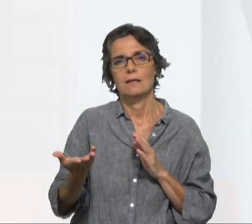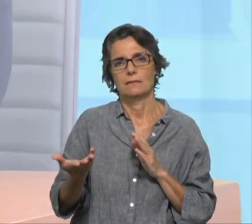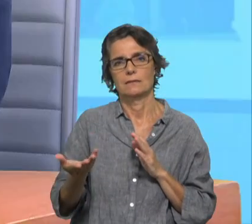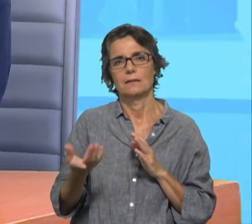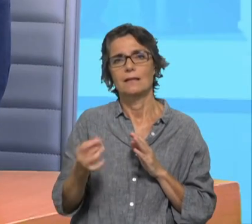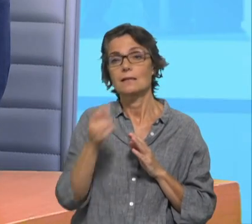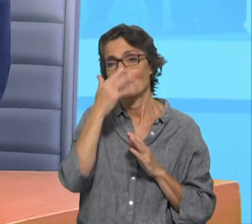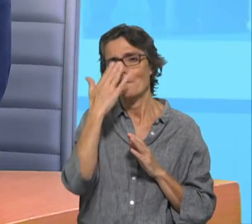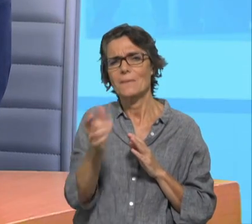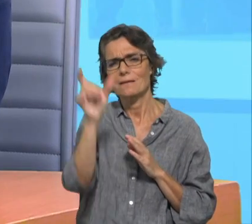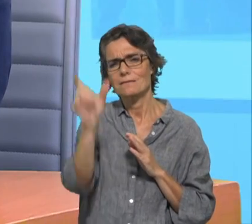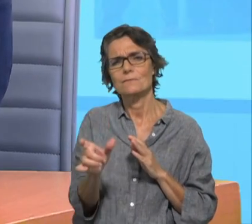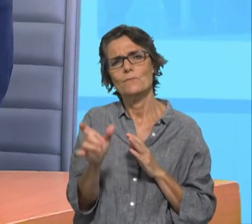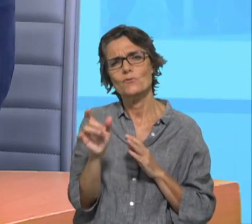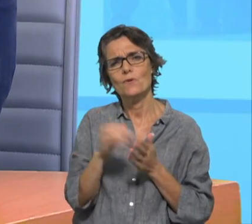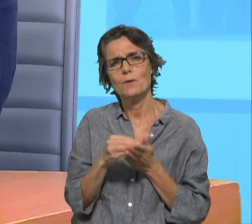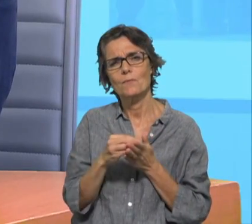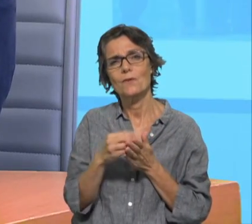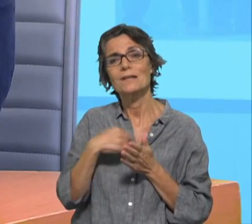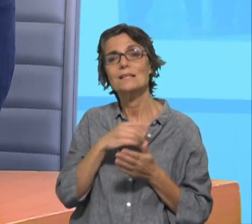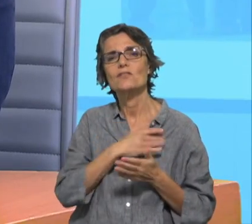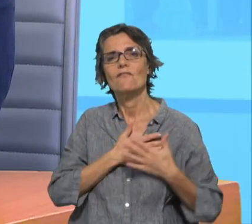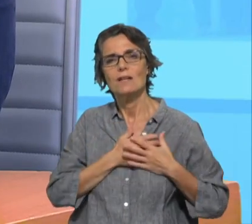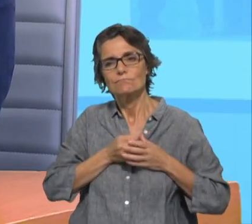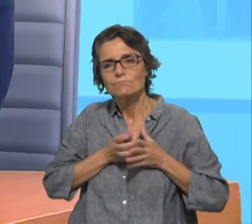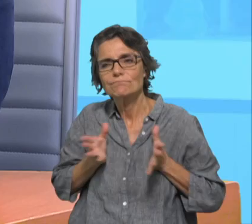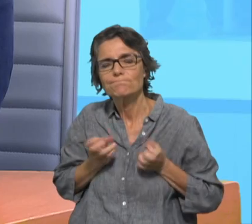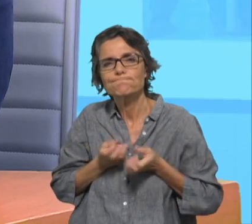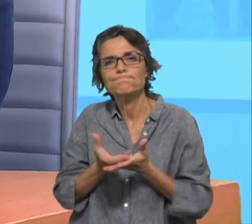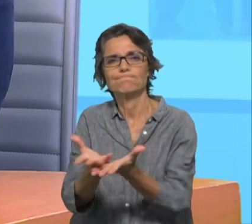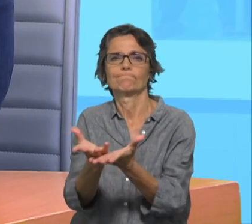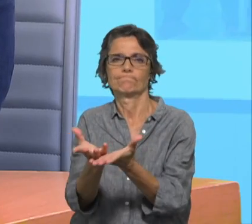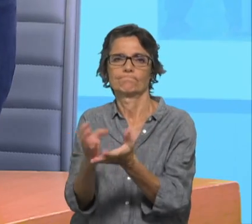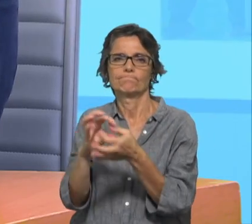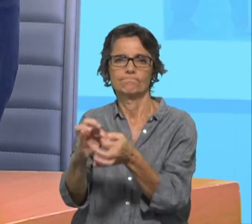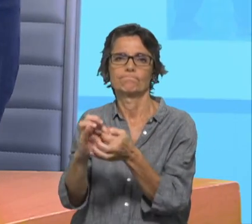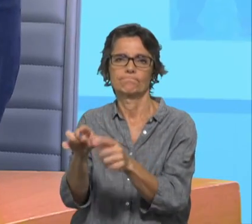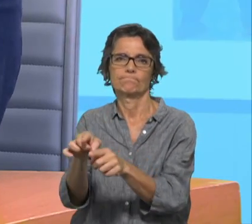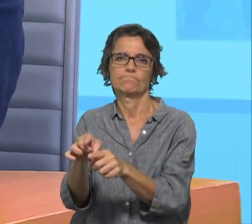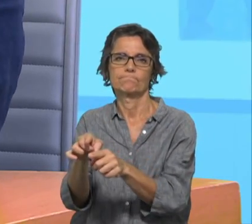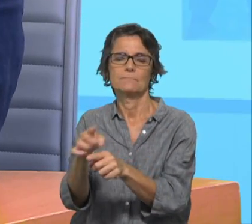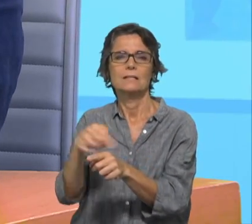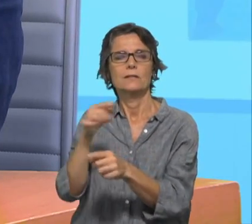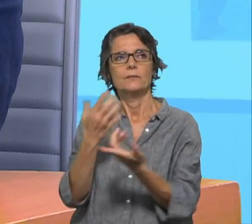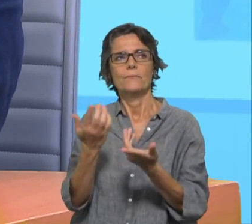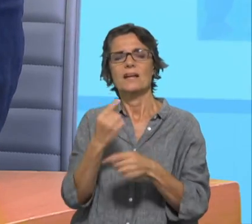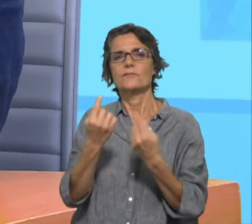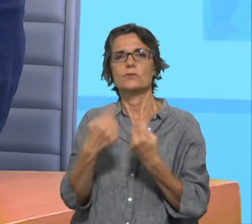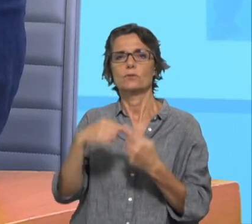pobre. E isto exigirá, na verdade, abandonarmos um critério muito de aparência e de